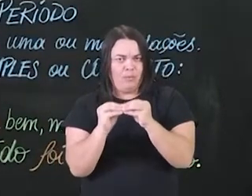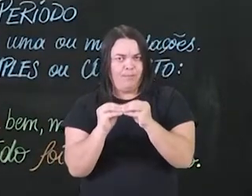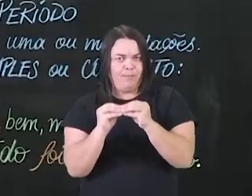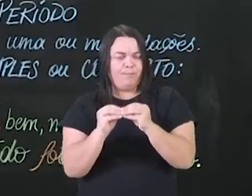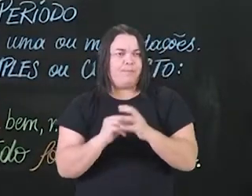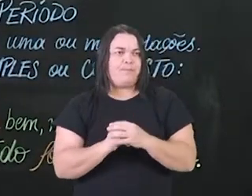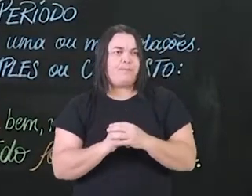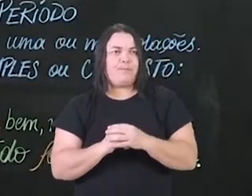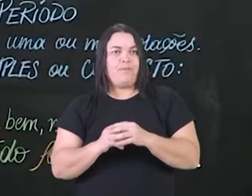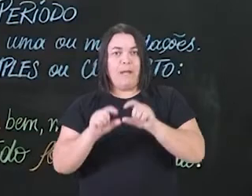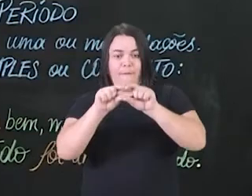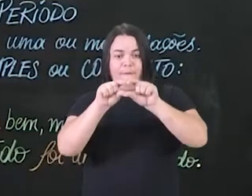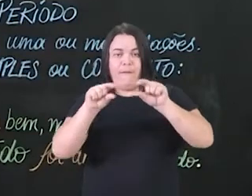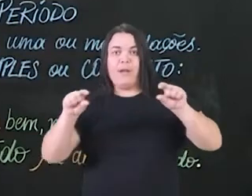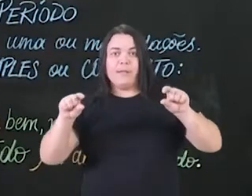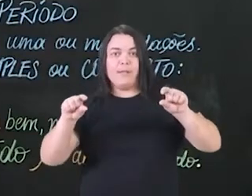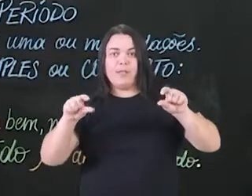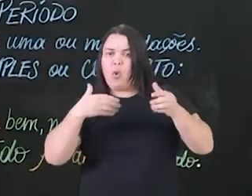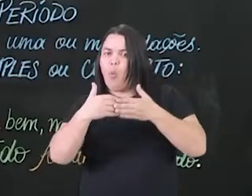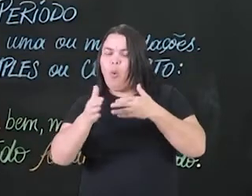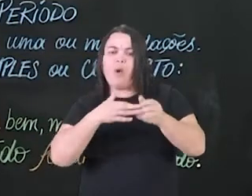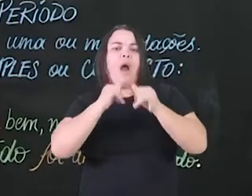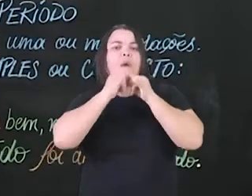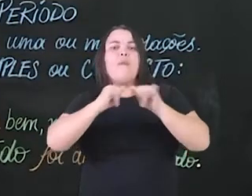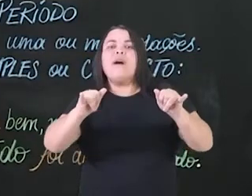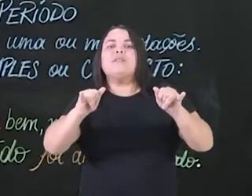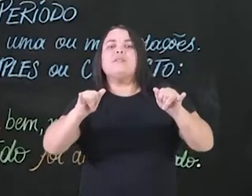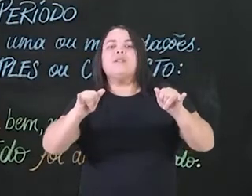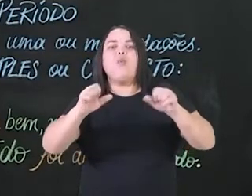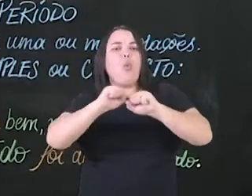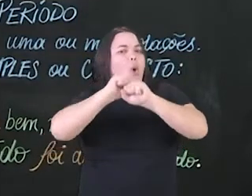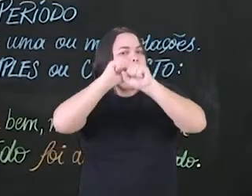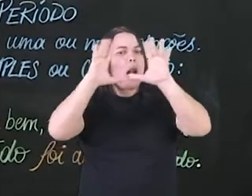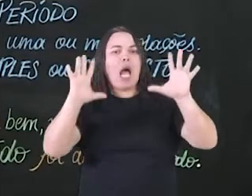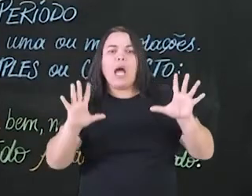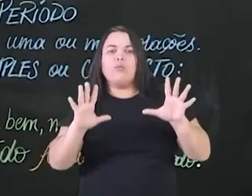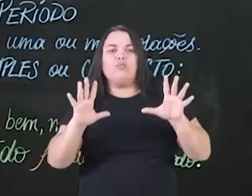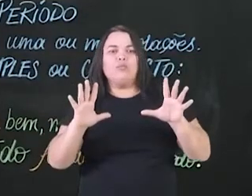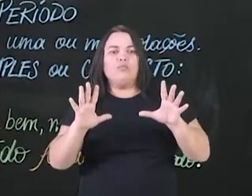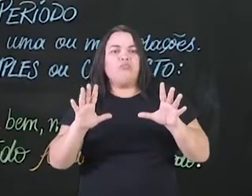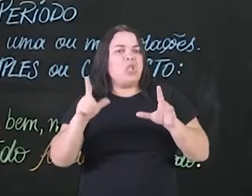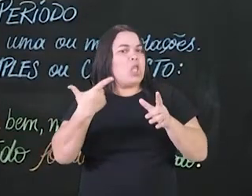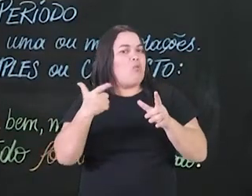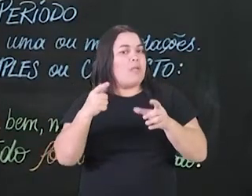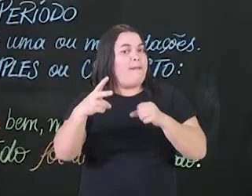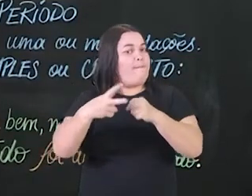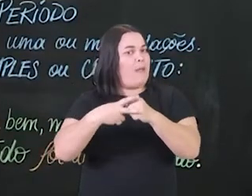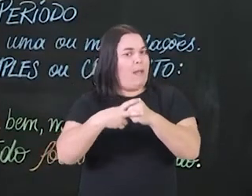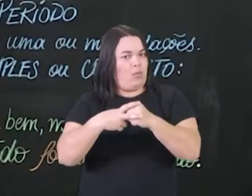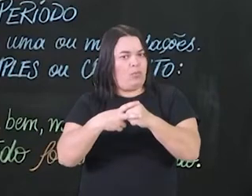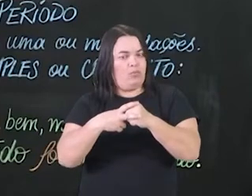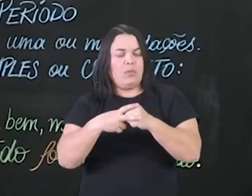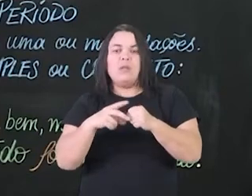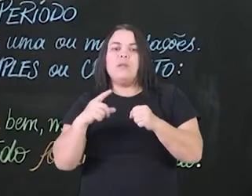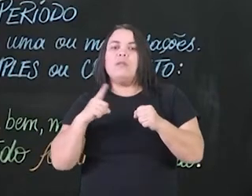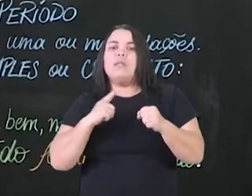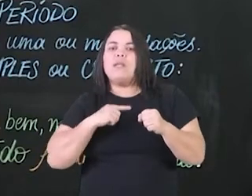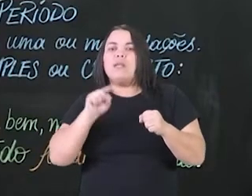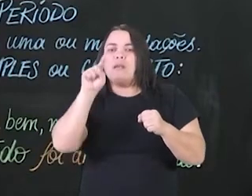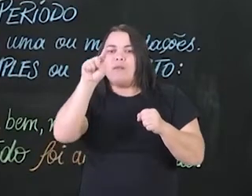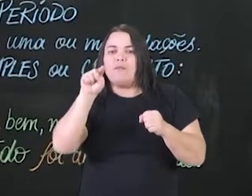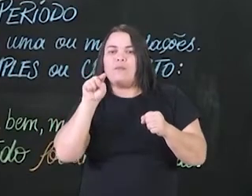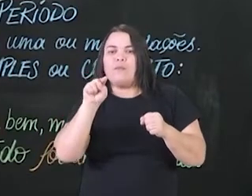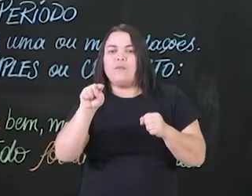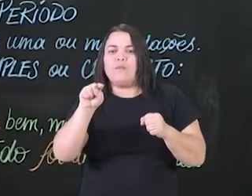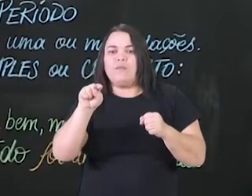claro? Frase, qualquer enunciado com sentido completo e que é marcado também por sinais de pontuação que variam